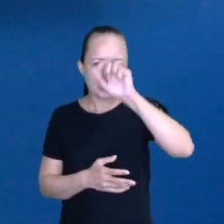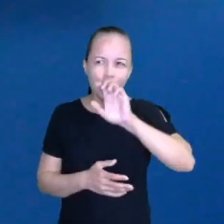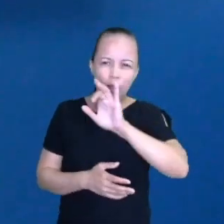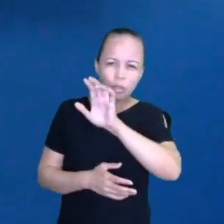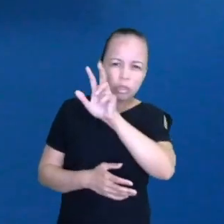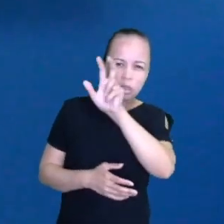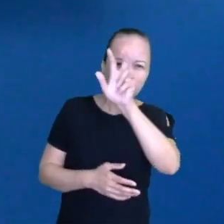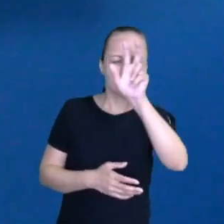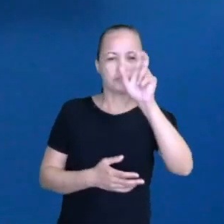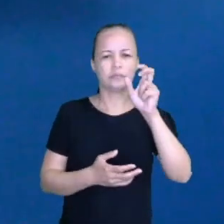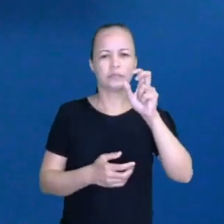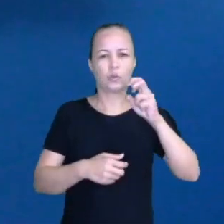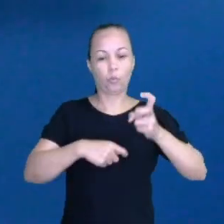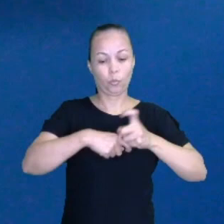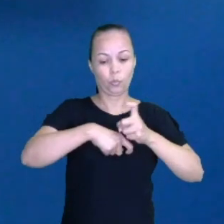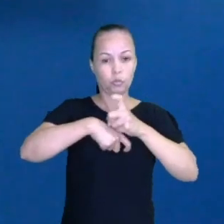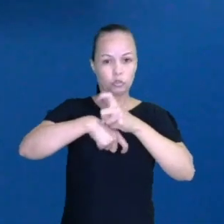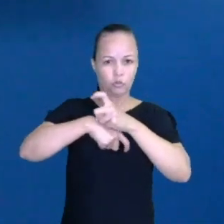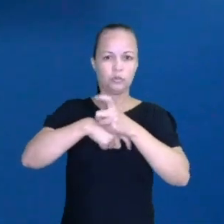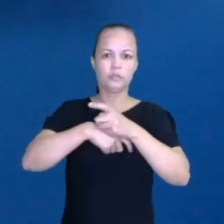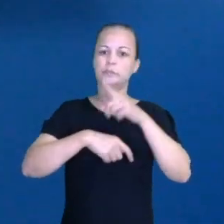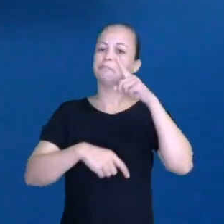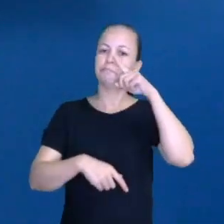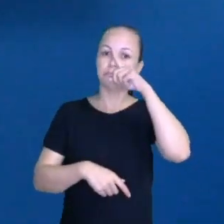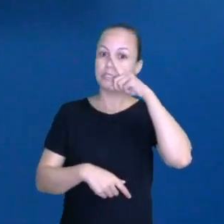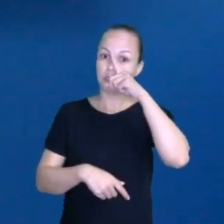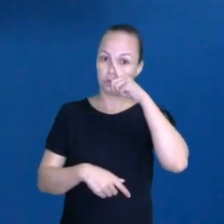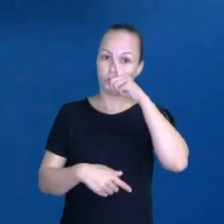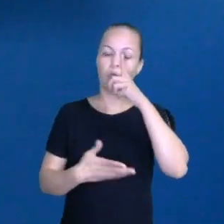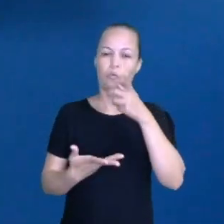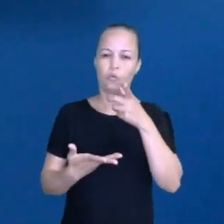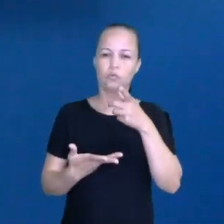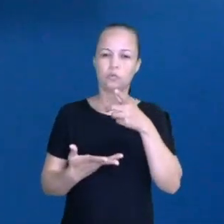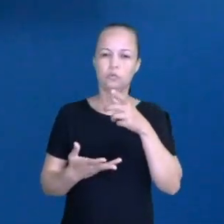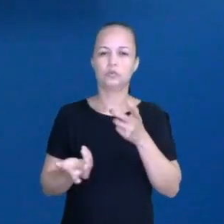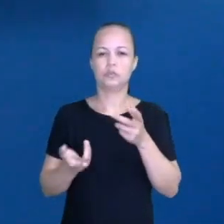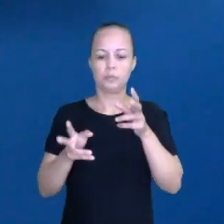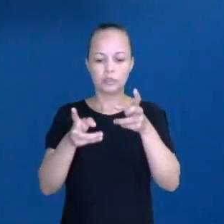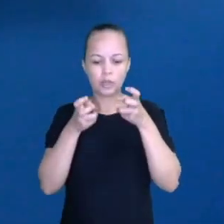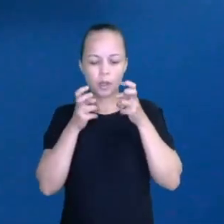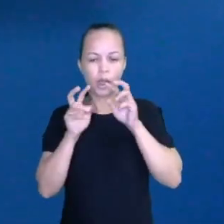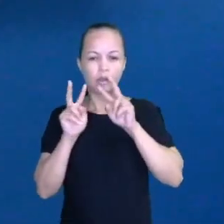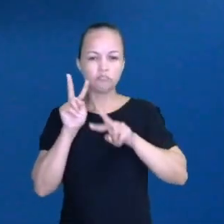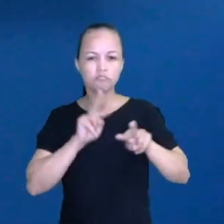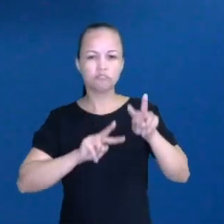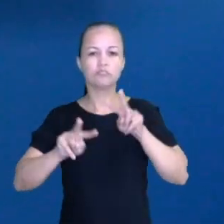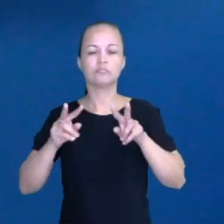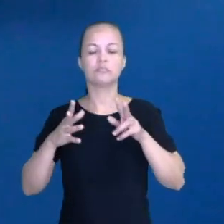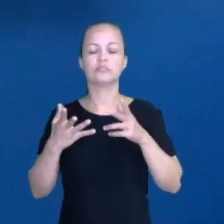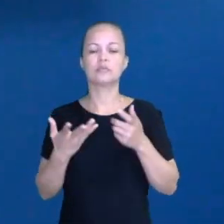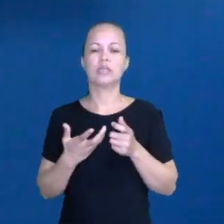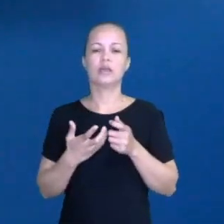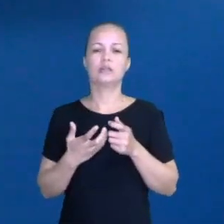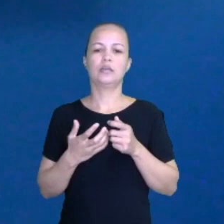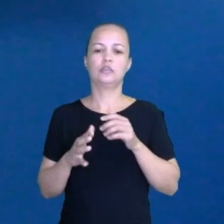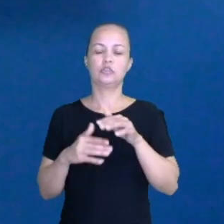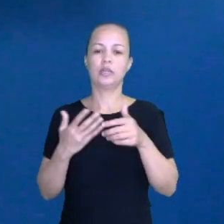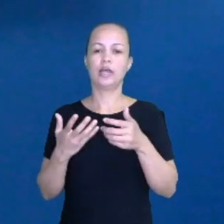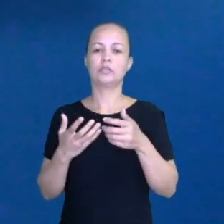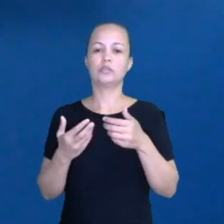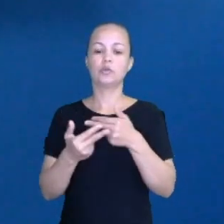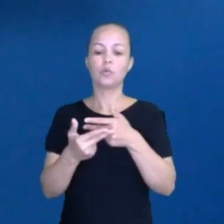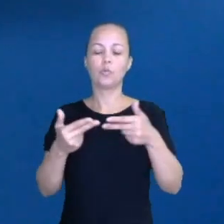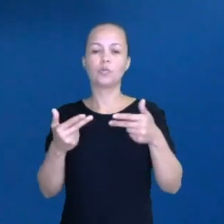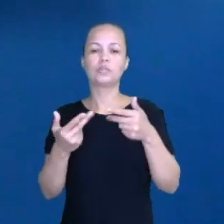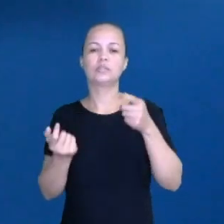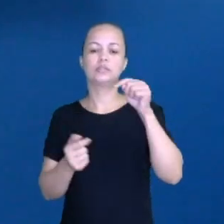parede, um escorpião, que é muito perigoso, tem que prestar bastante atenção. Tudo isso é gerado, às vezes, pelo acúmulo